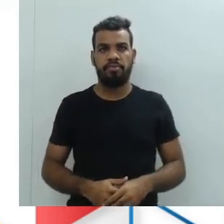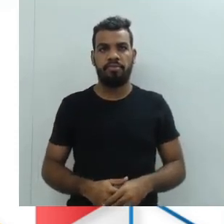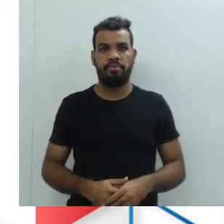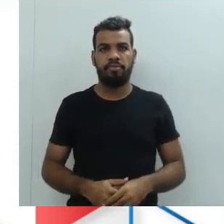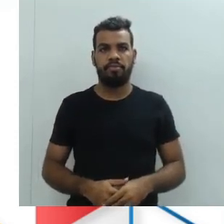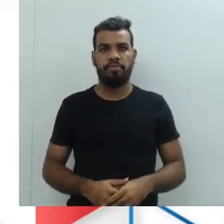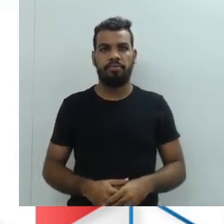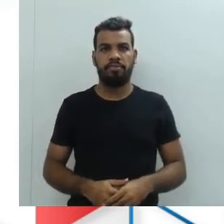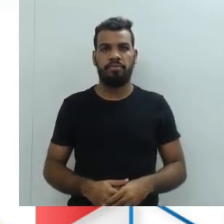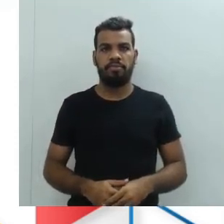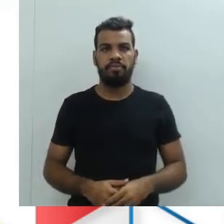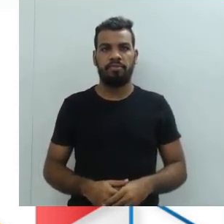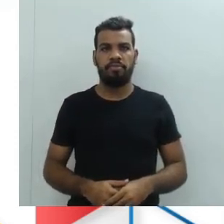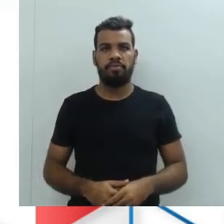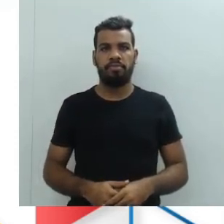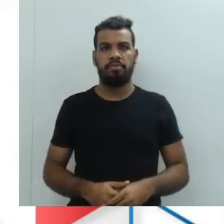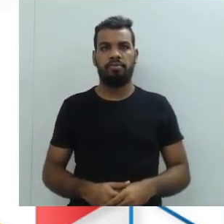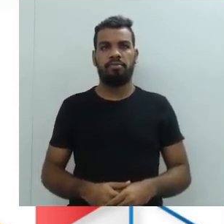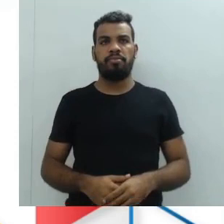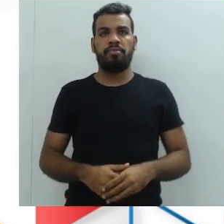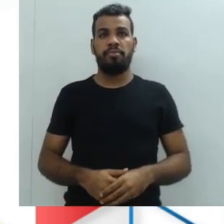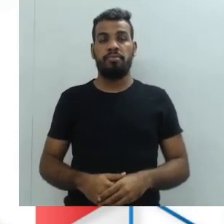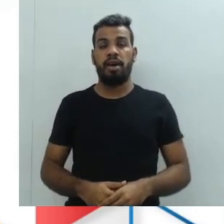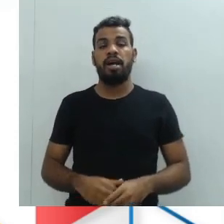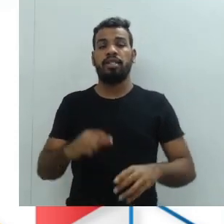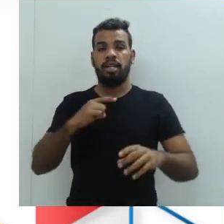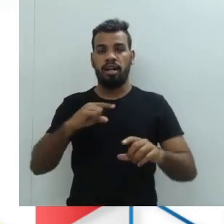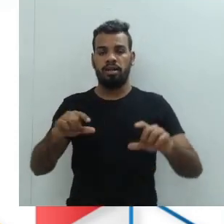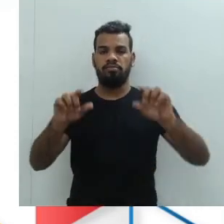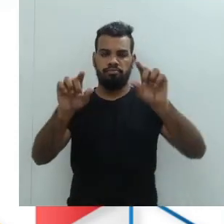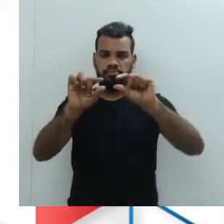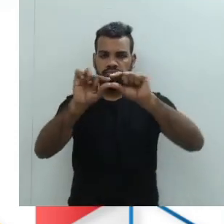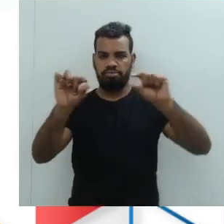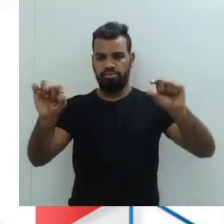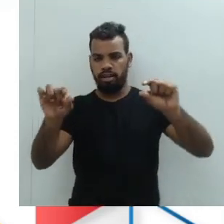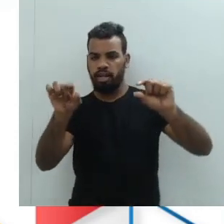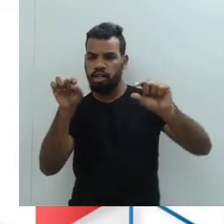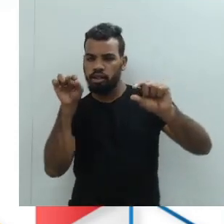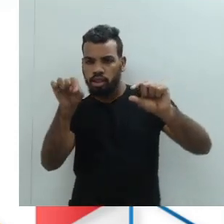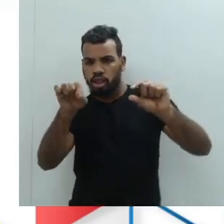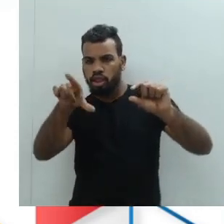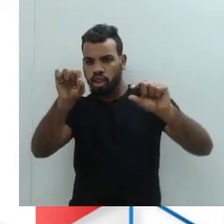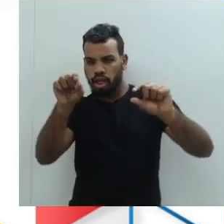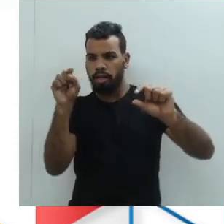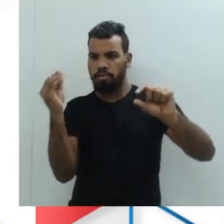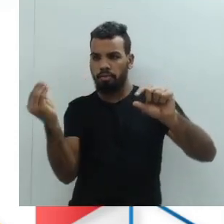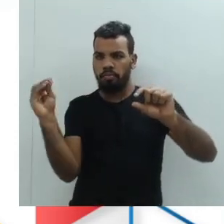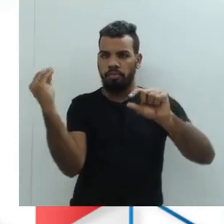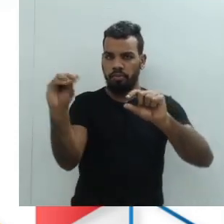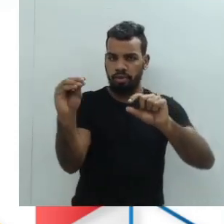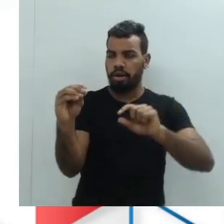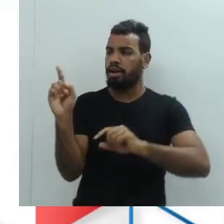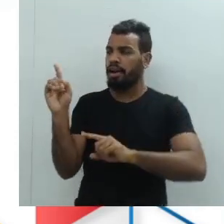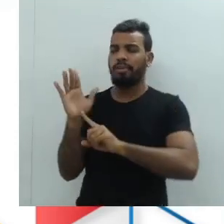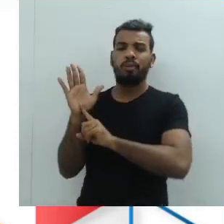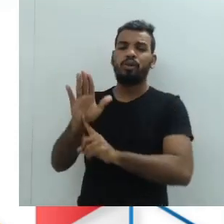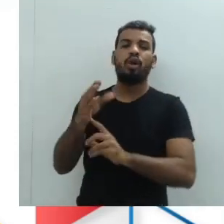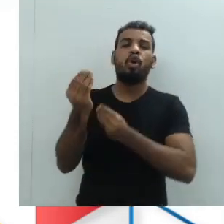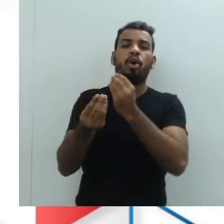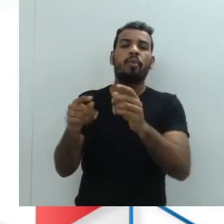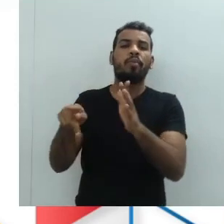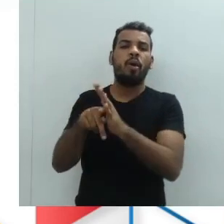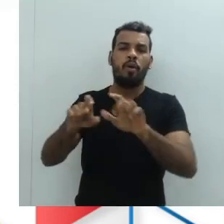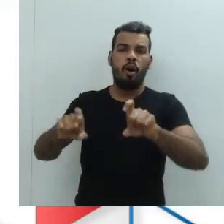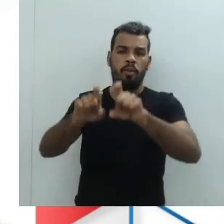ferramentas, passo superior do software, devemos selecionar inserir, em seguida, isso ele está mostrando como é que faz isso